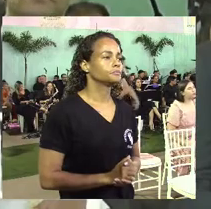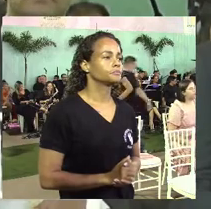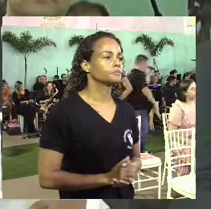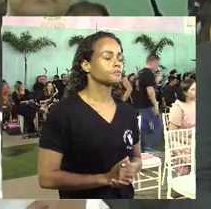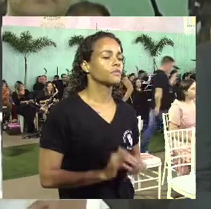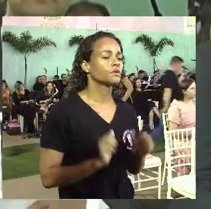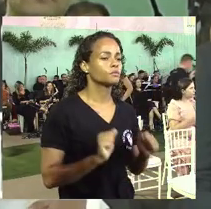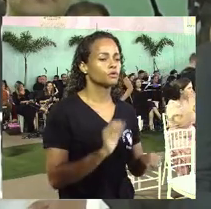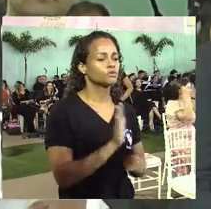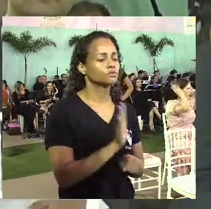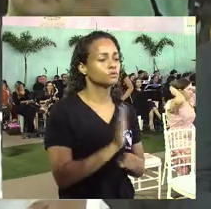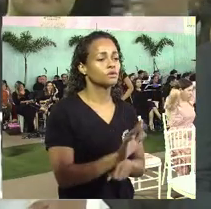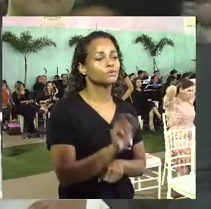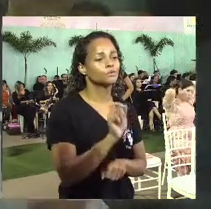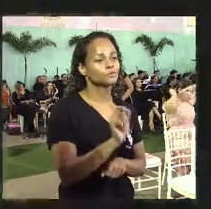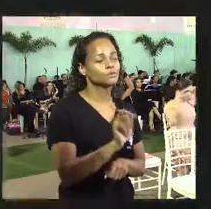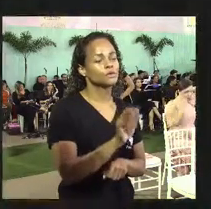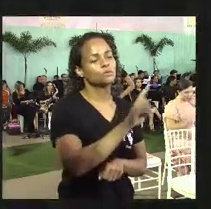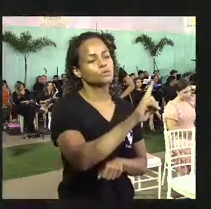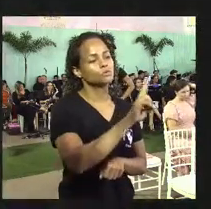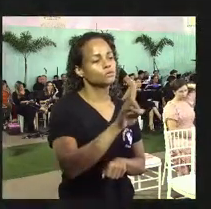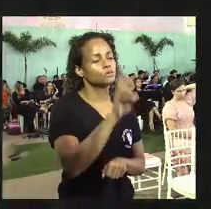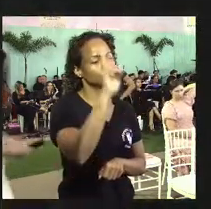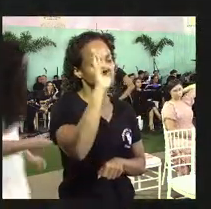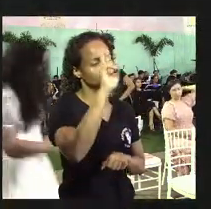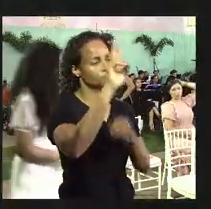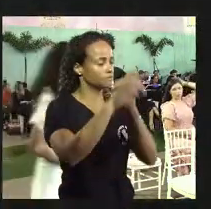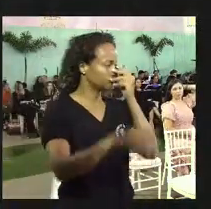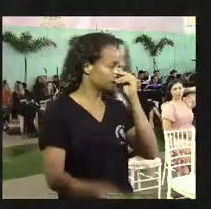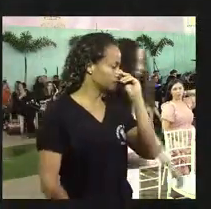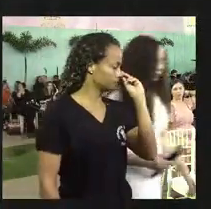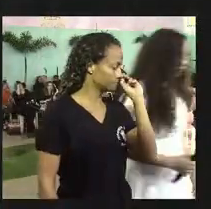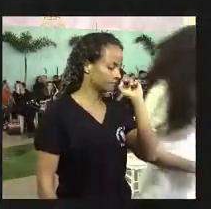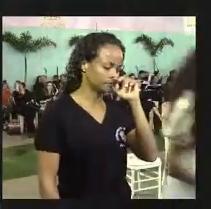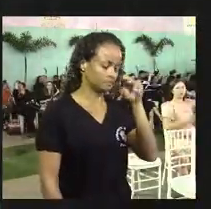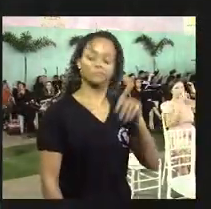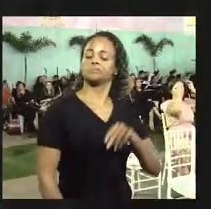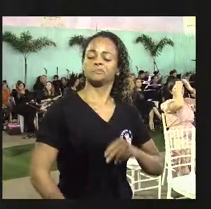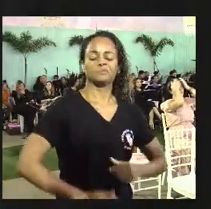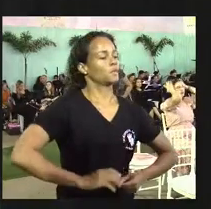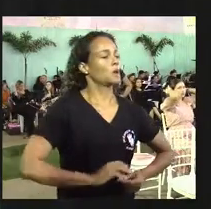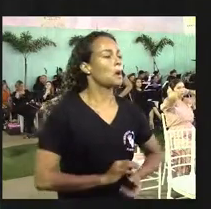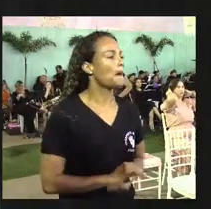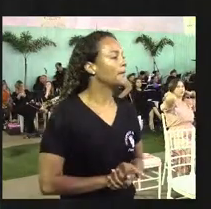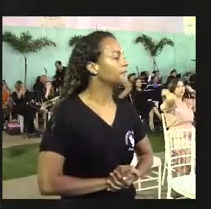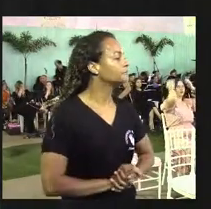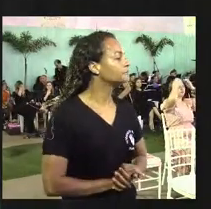engrandecer o nome santo do Senhor Carol louvando ao Senhor